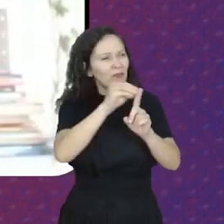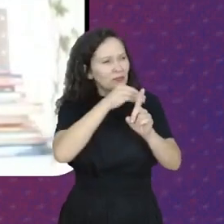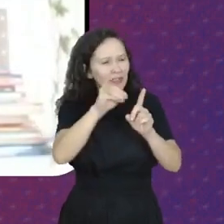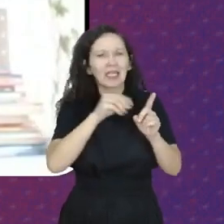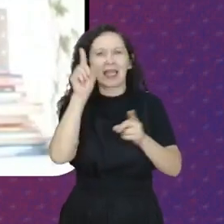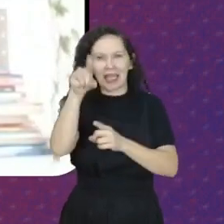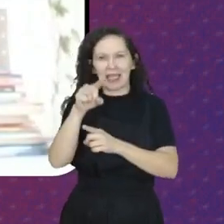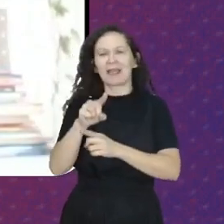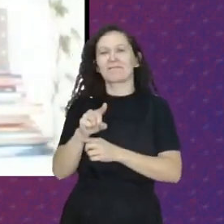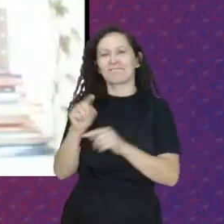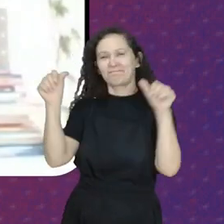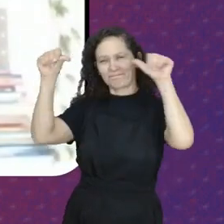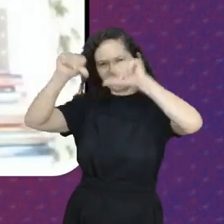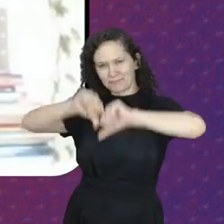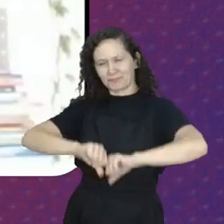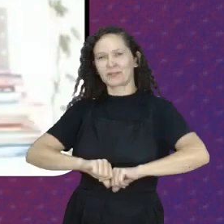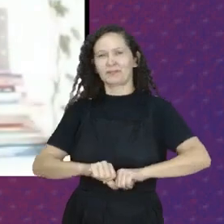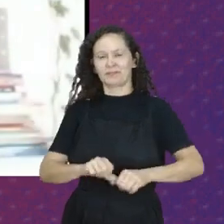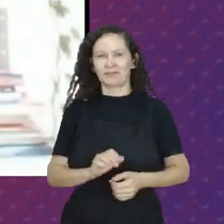calamidade.